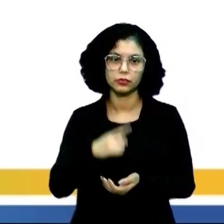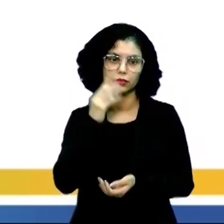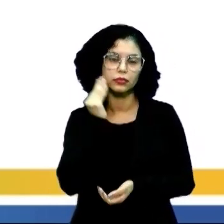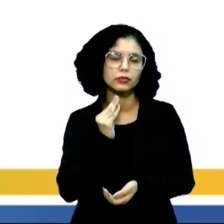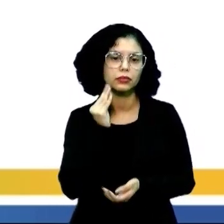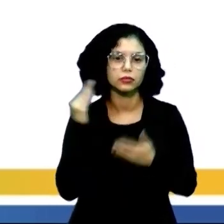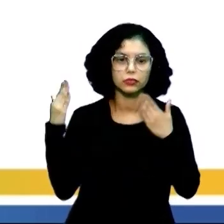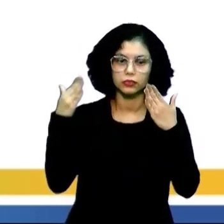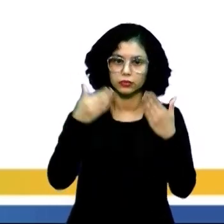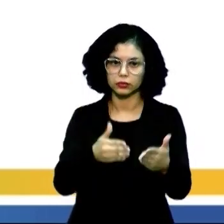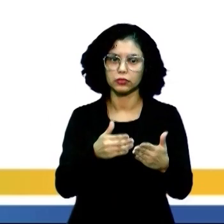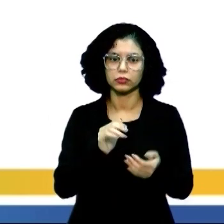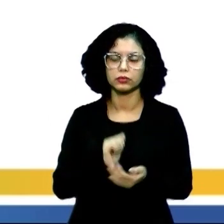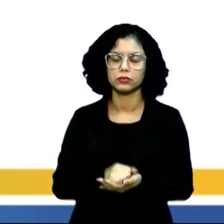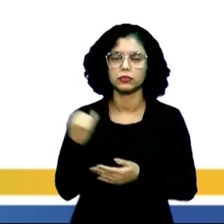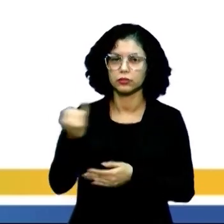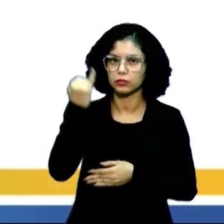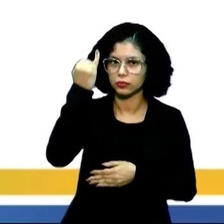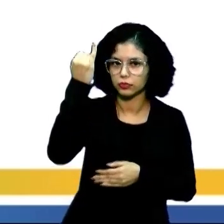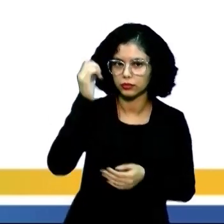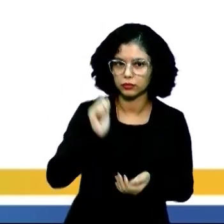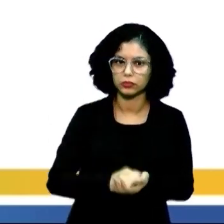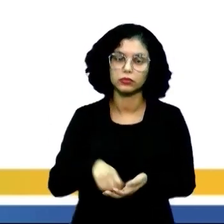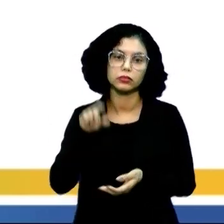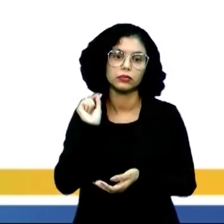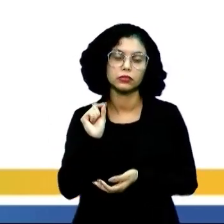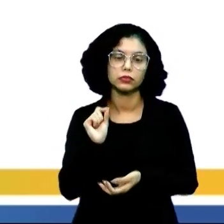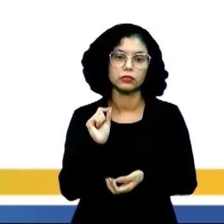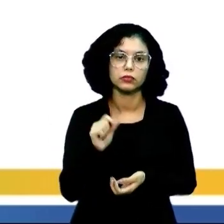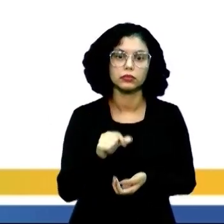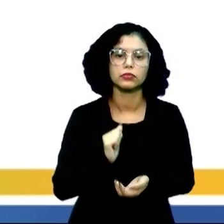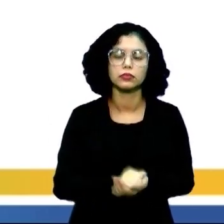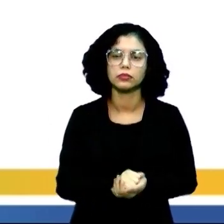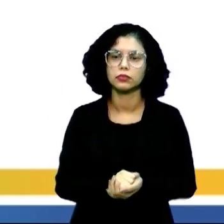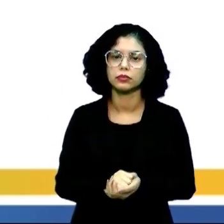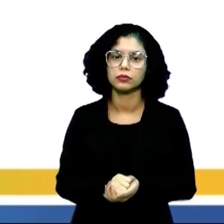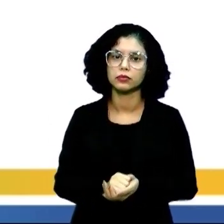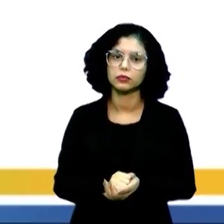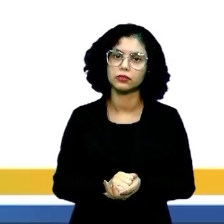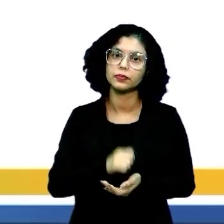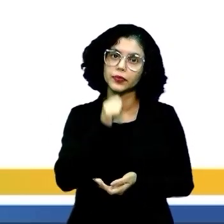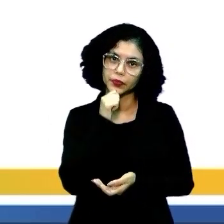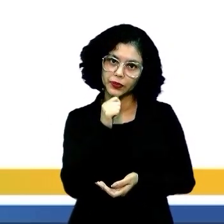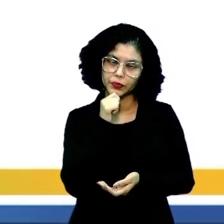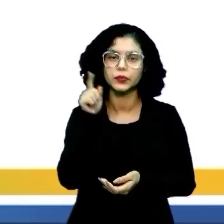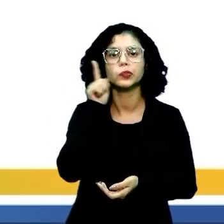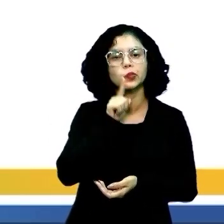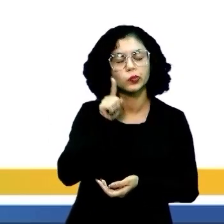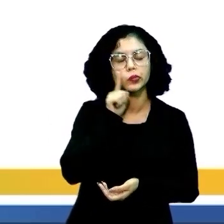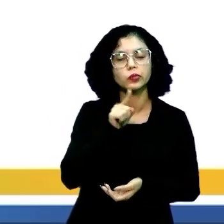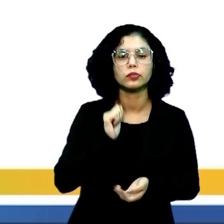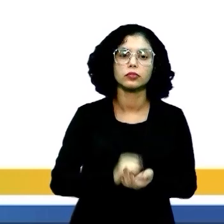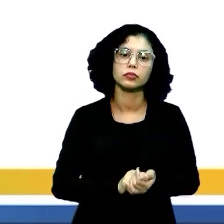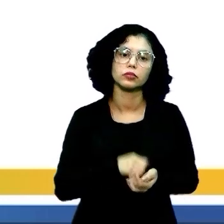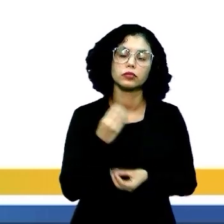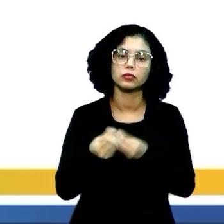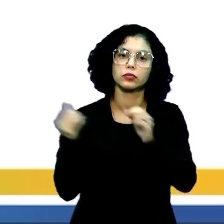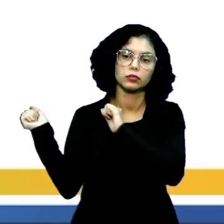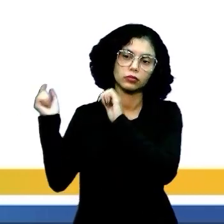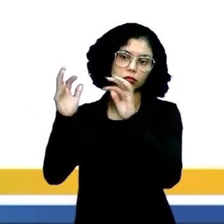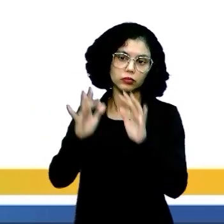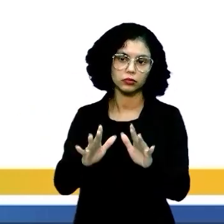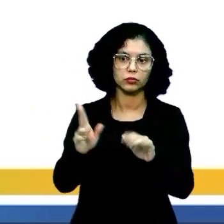tentou focar prioritariamente foi justamente na questão em que alegava aí os Estados Unidos quando invadia